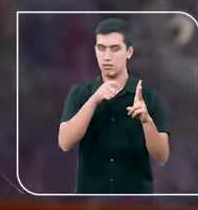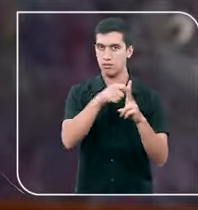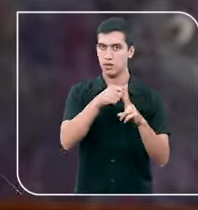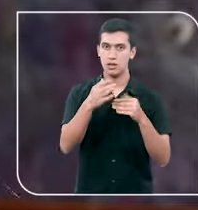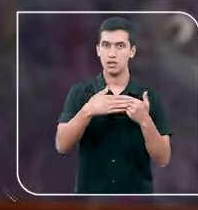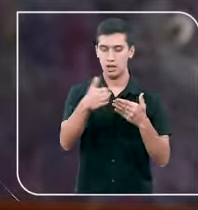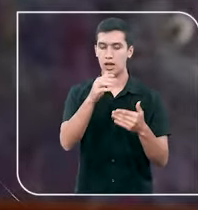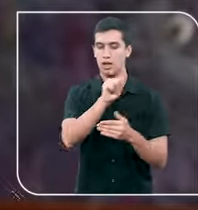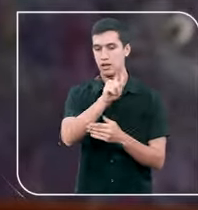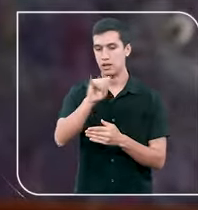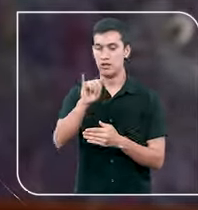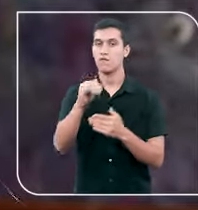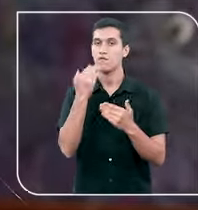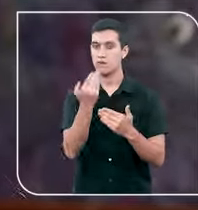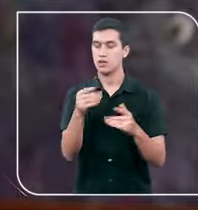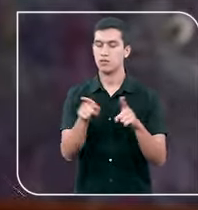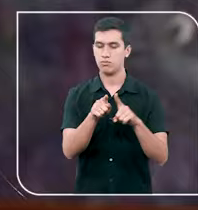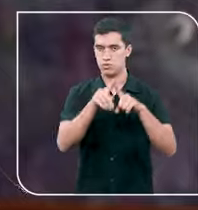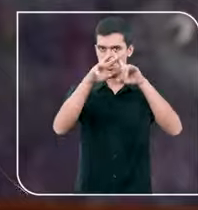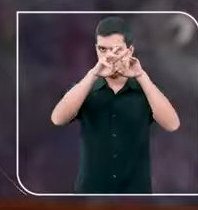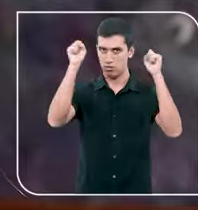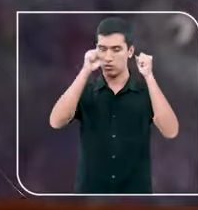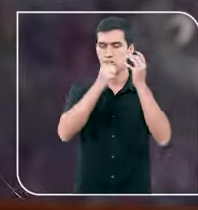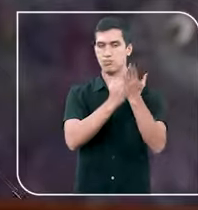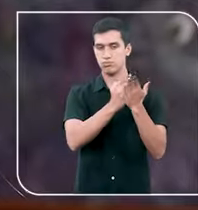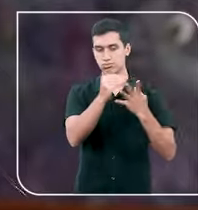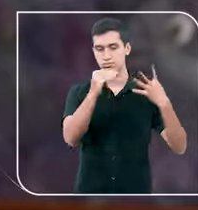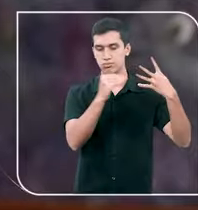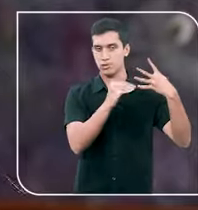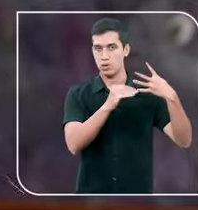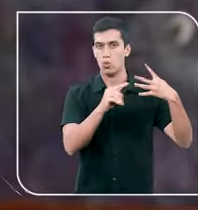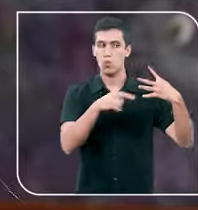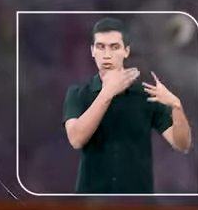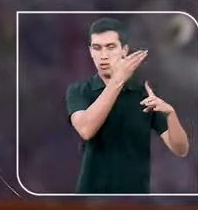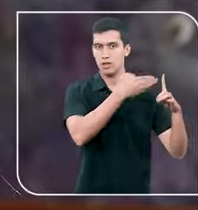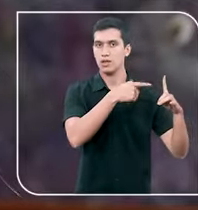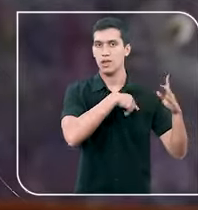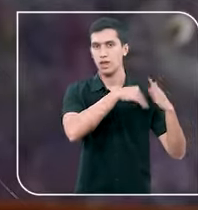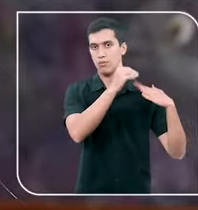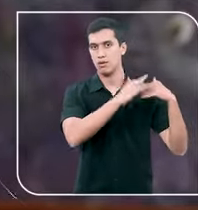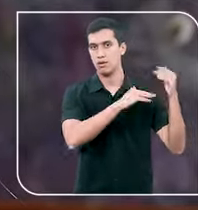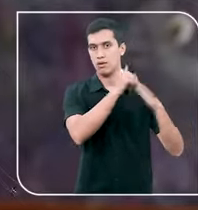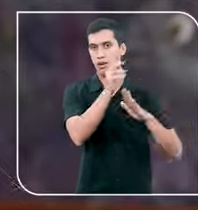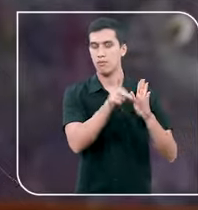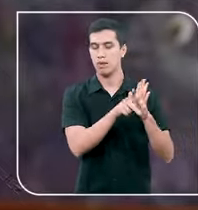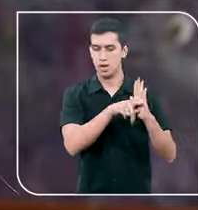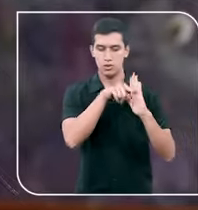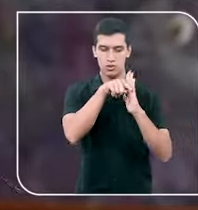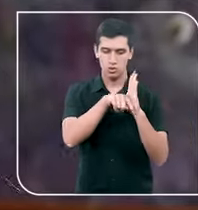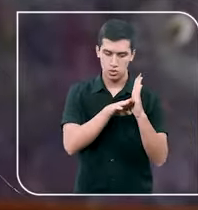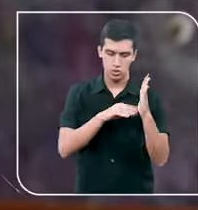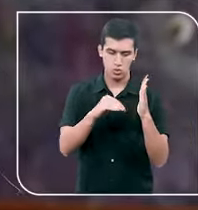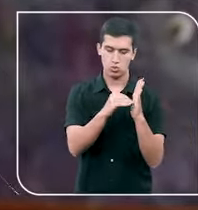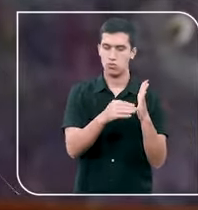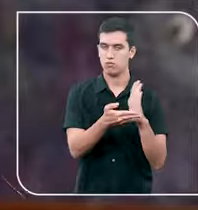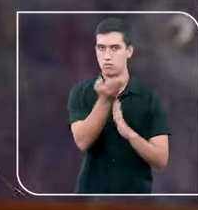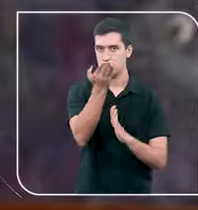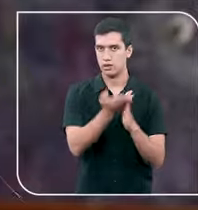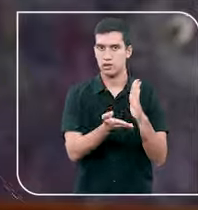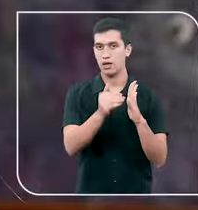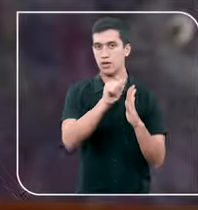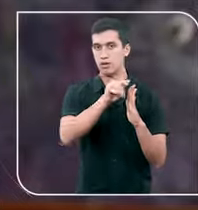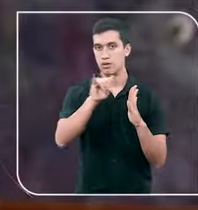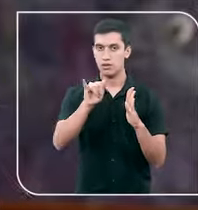agravo interno perante o próprio Tribunal de Origem, que é quem tem a competência para analisar esse agravo interno